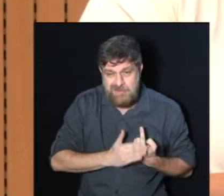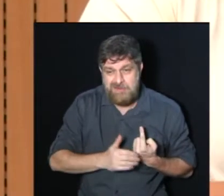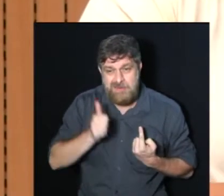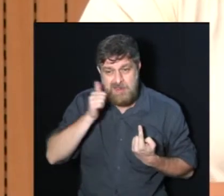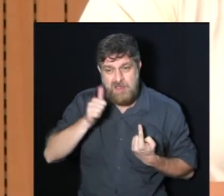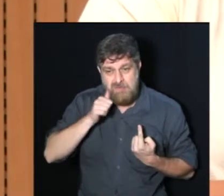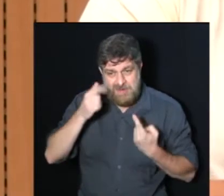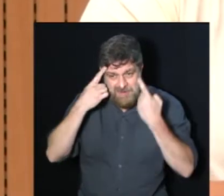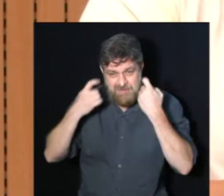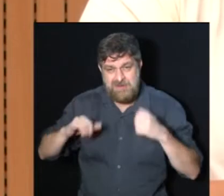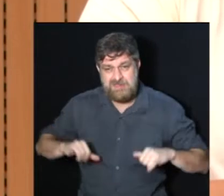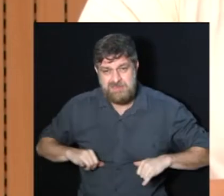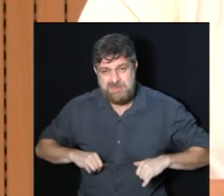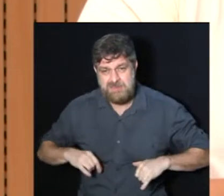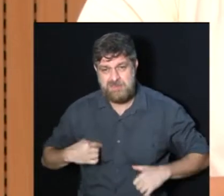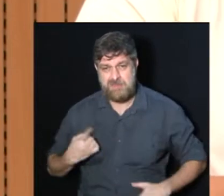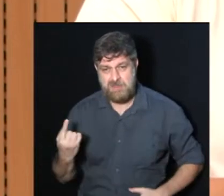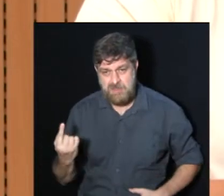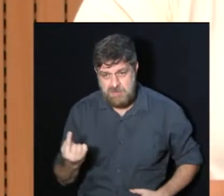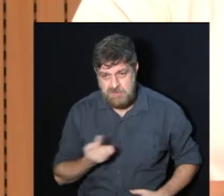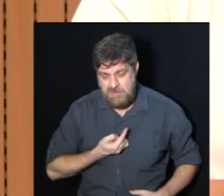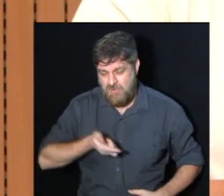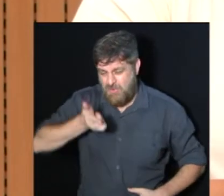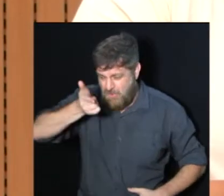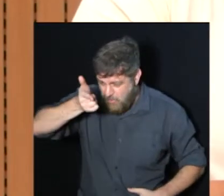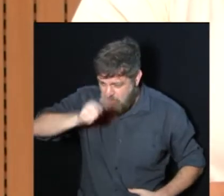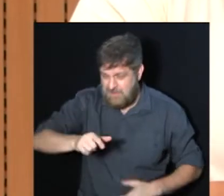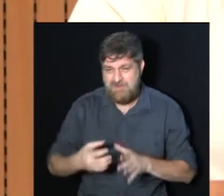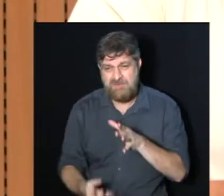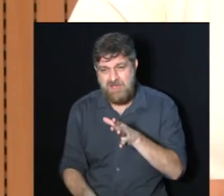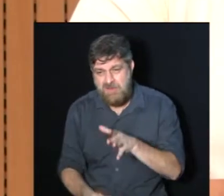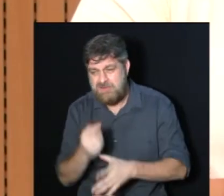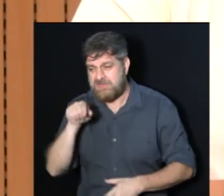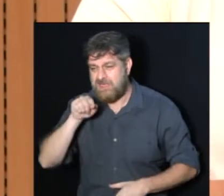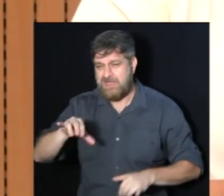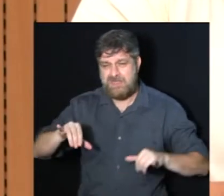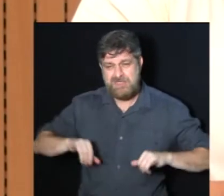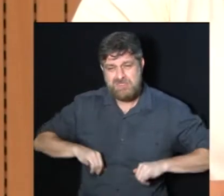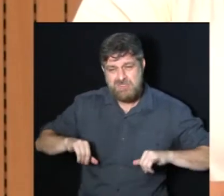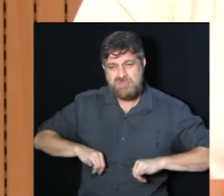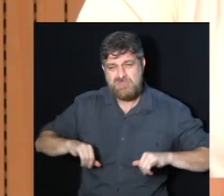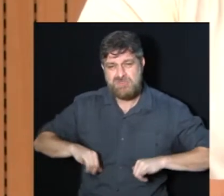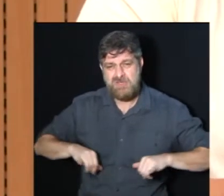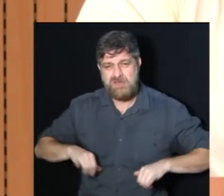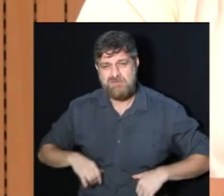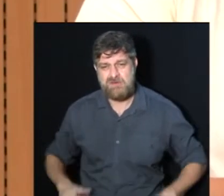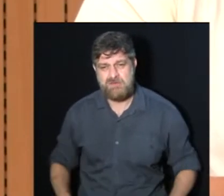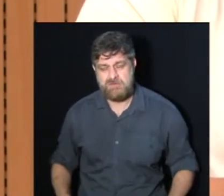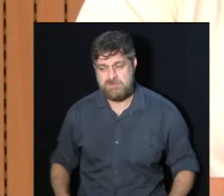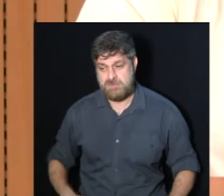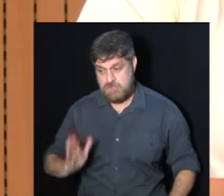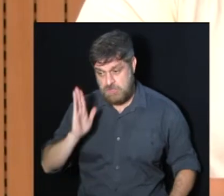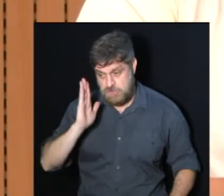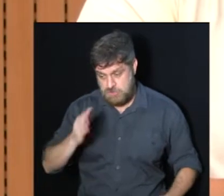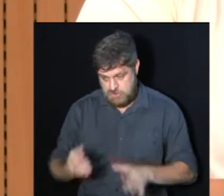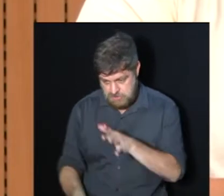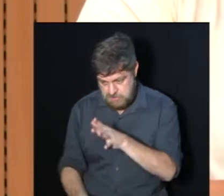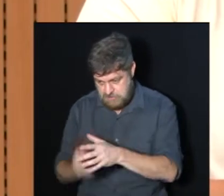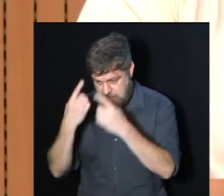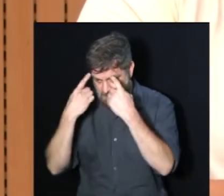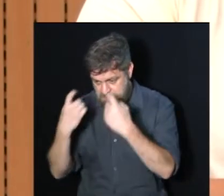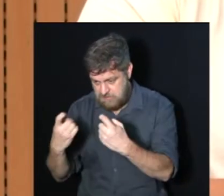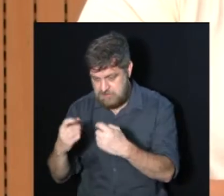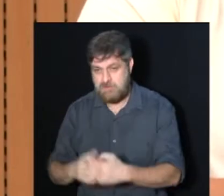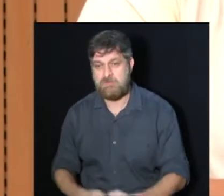vamos reproduzir o que elas sofrem quando elas sofreram a violência e elas